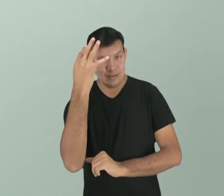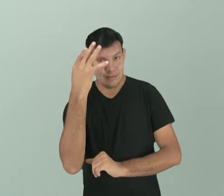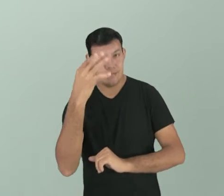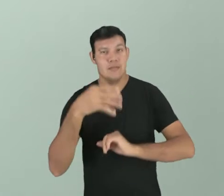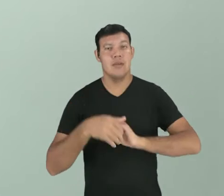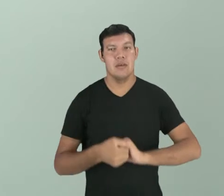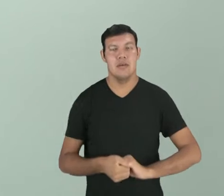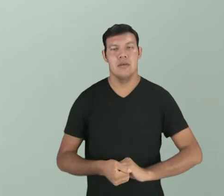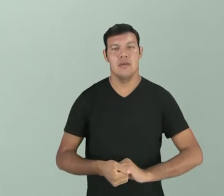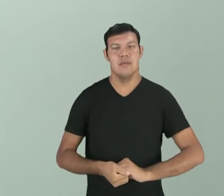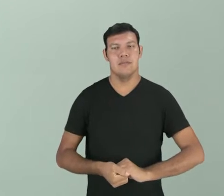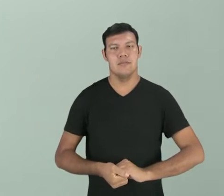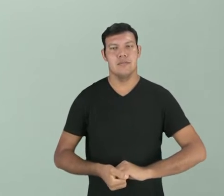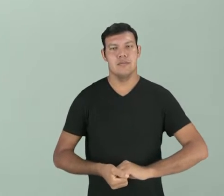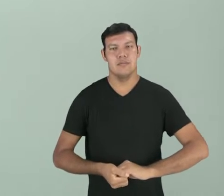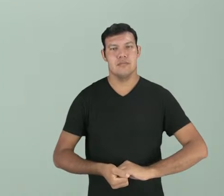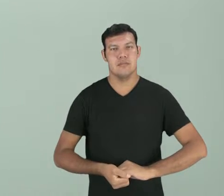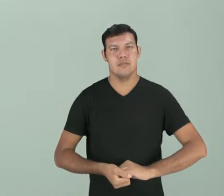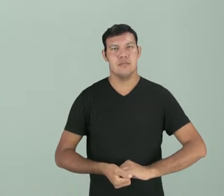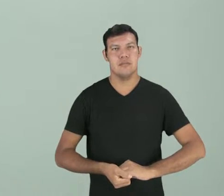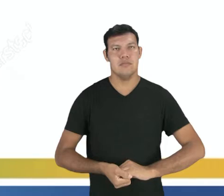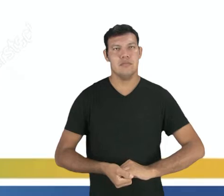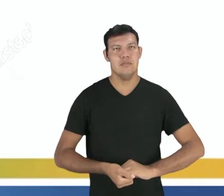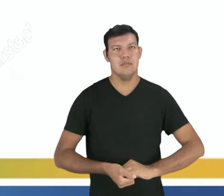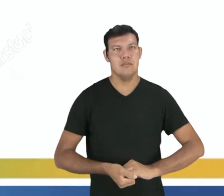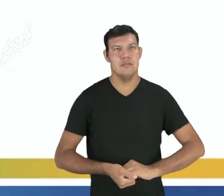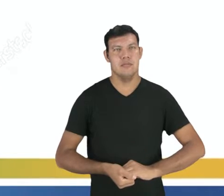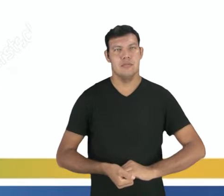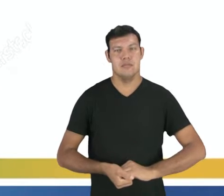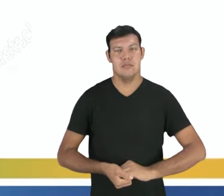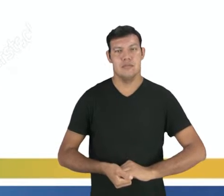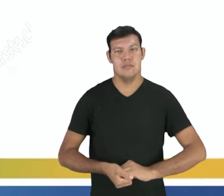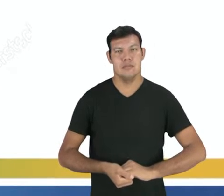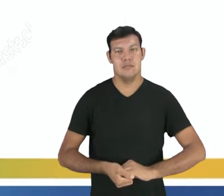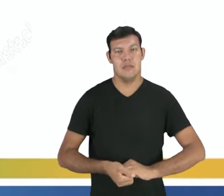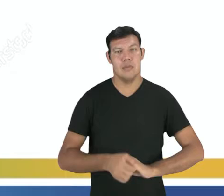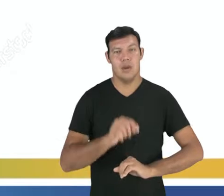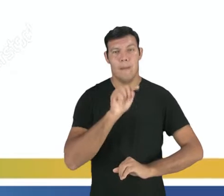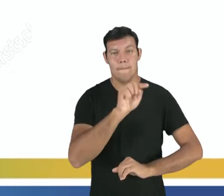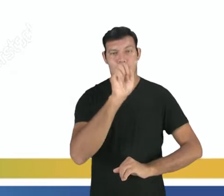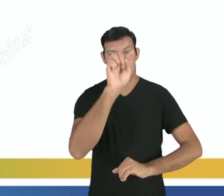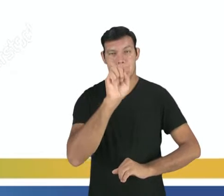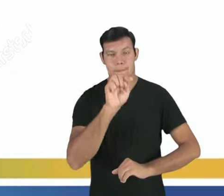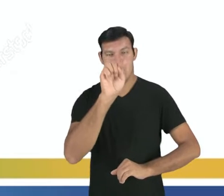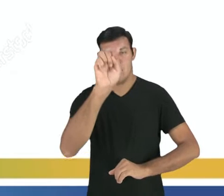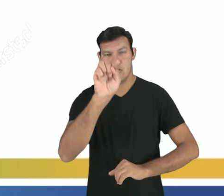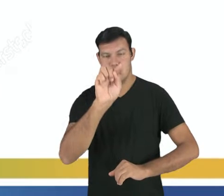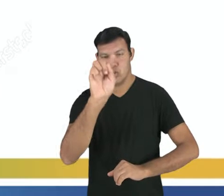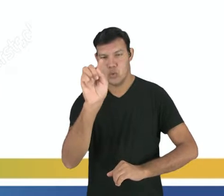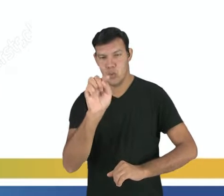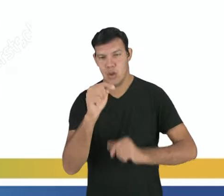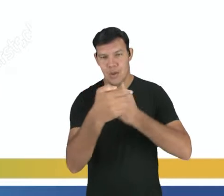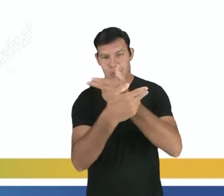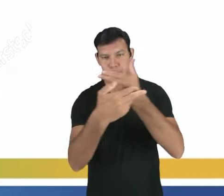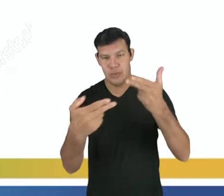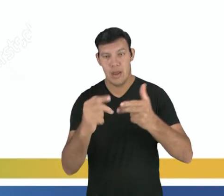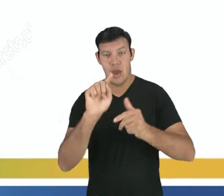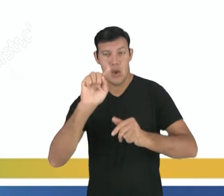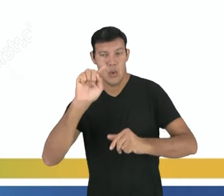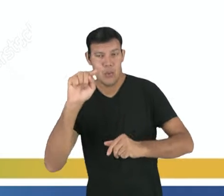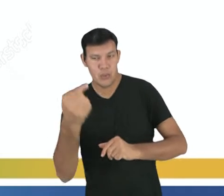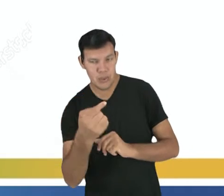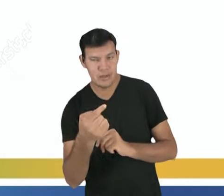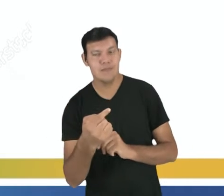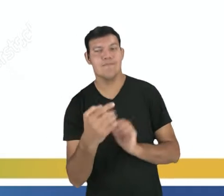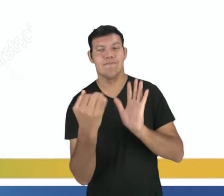Sancionar não, solucionar. Vamos lá? Pontuação, emprego da vírgula. A vírgula serve